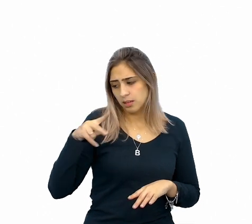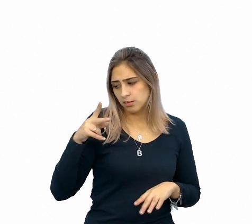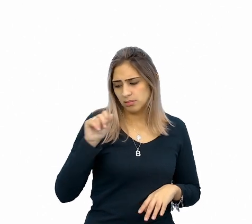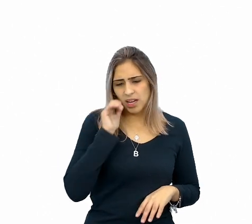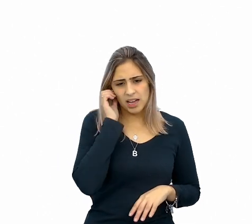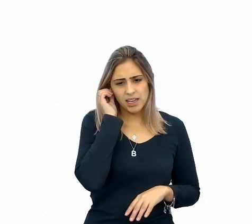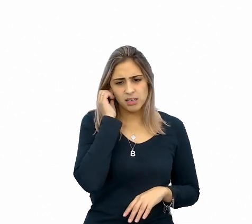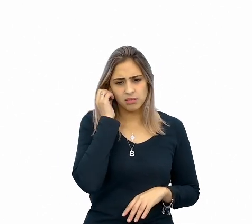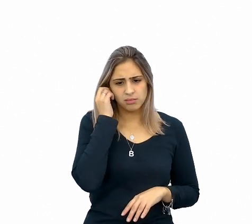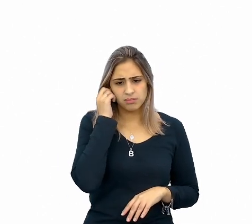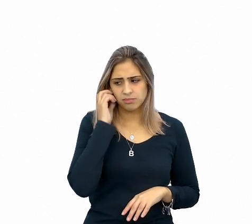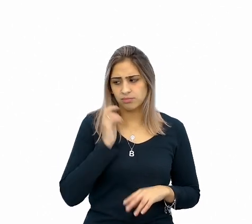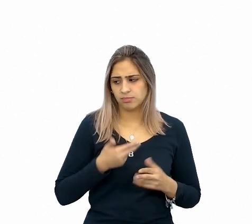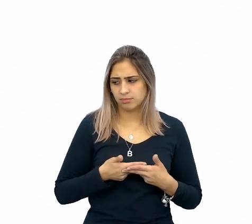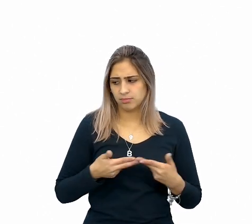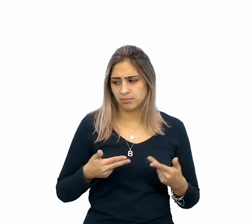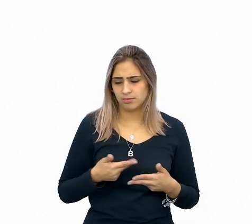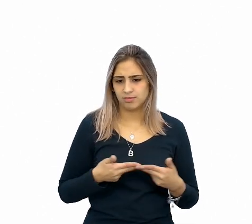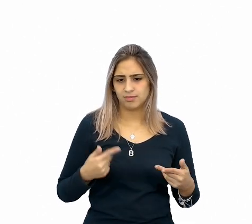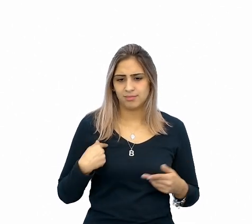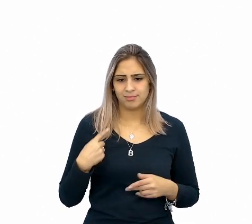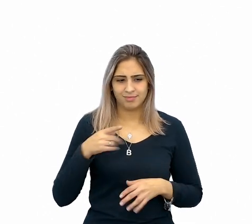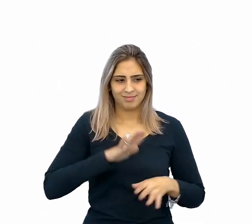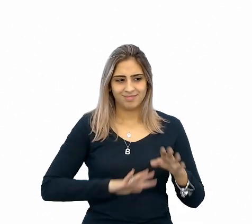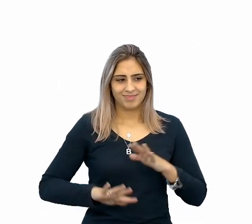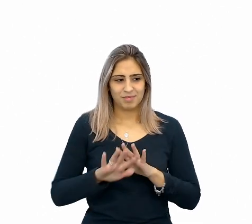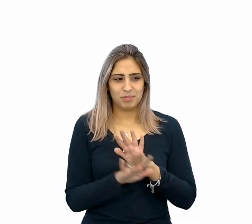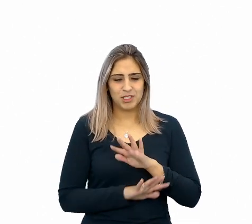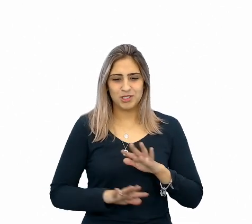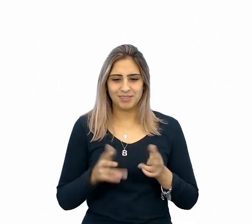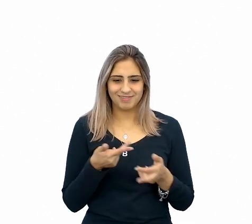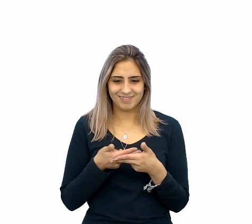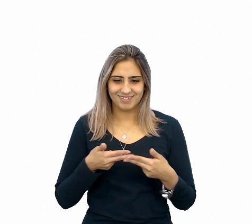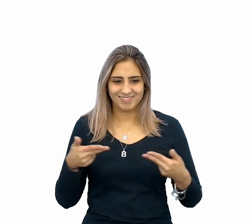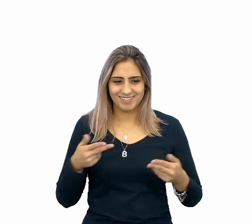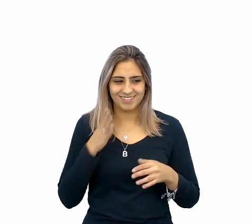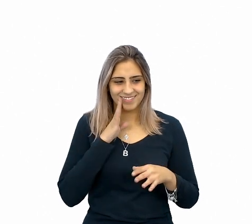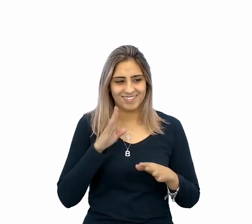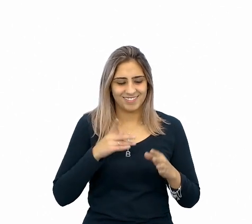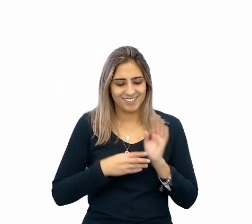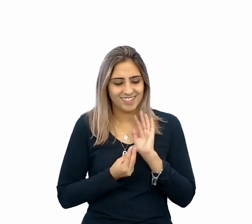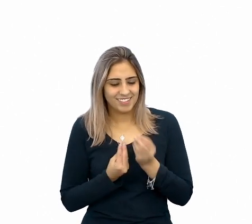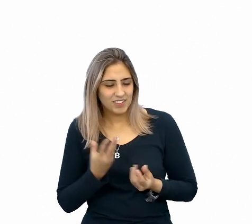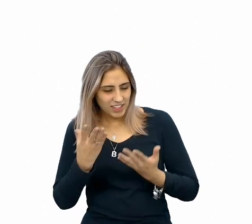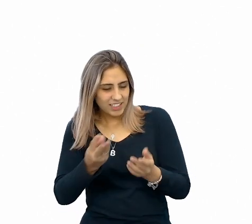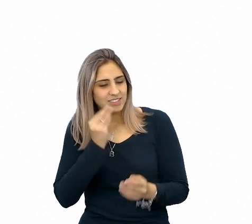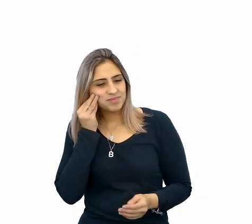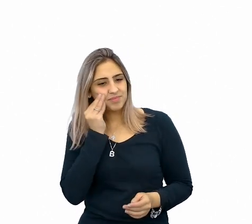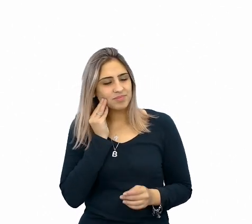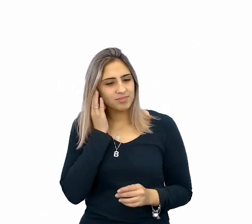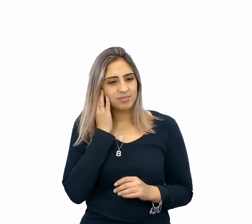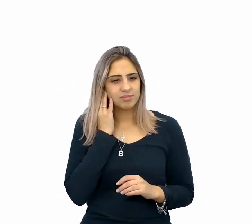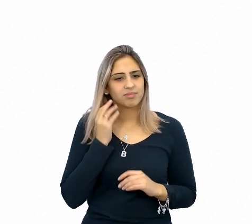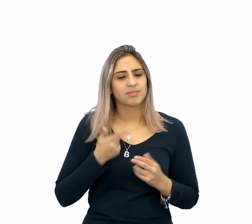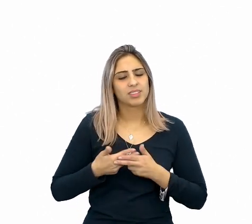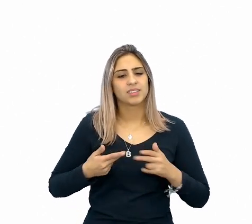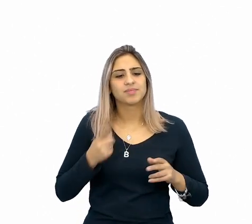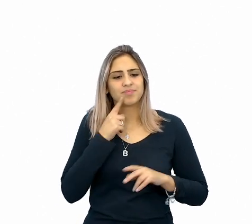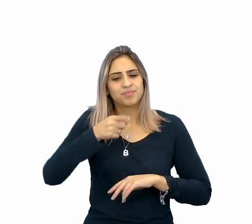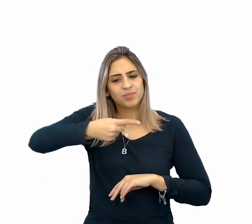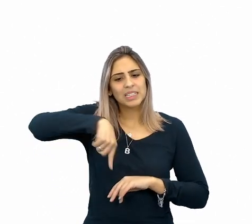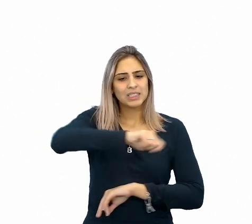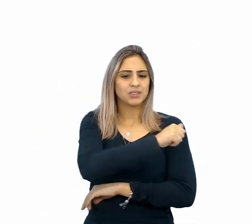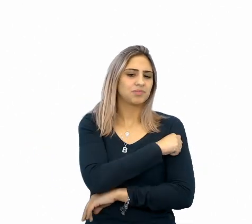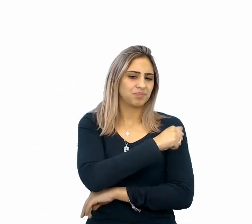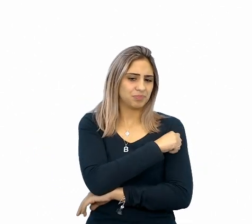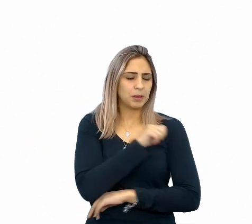exploradas nesse momento. Então, são aulas que oferecem oportunidade de um diagnóstico dos